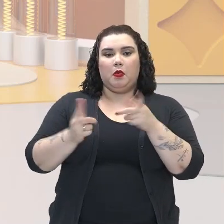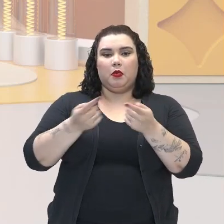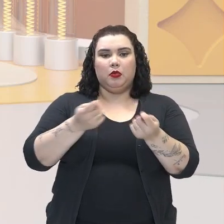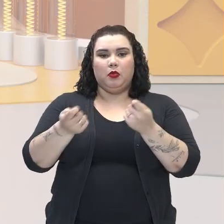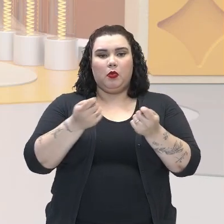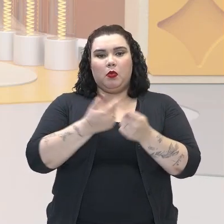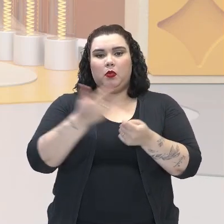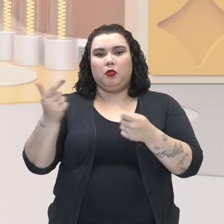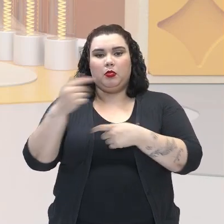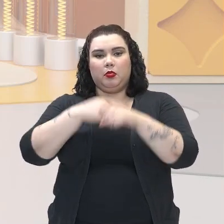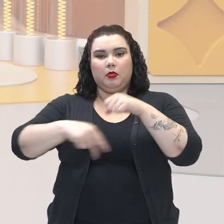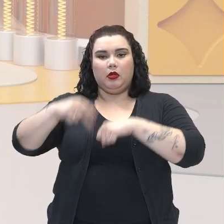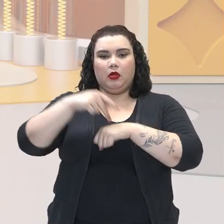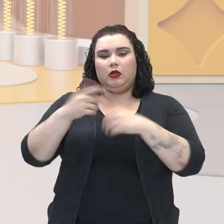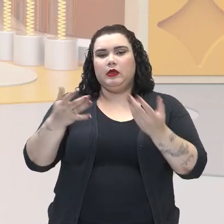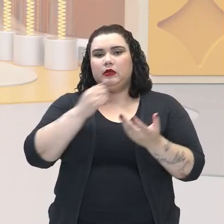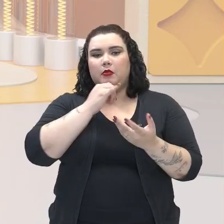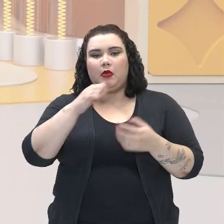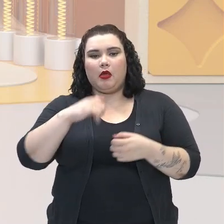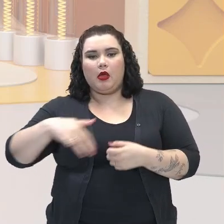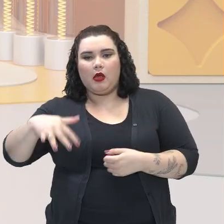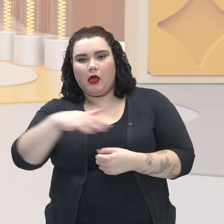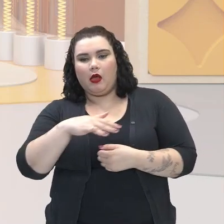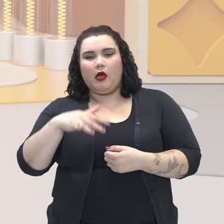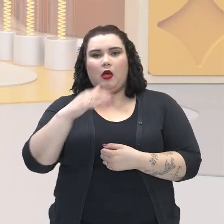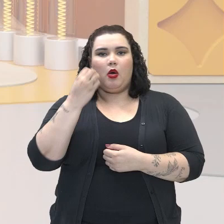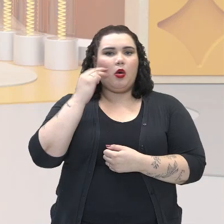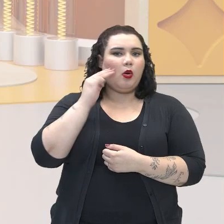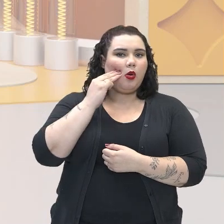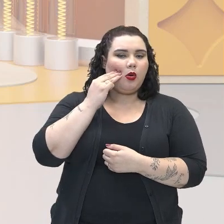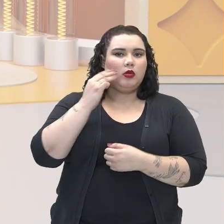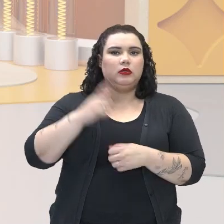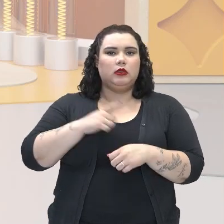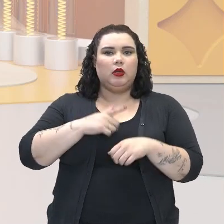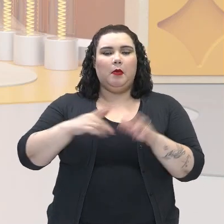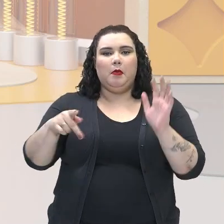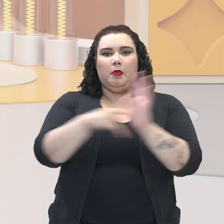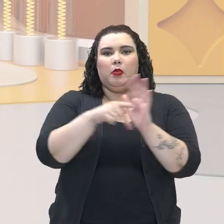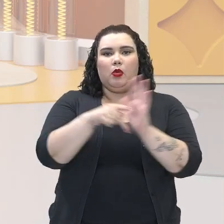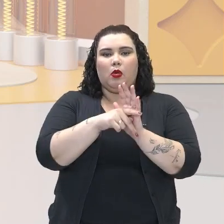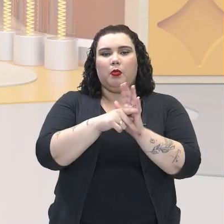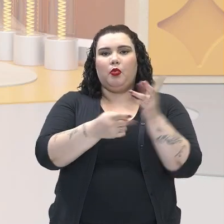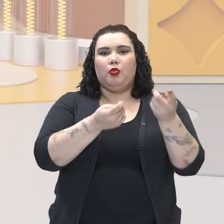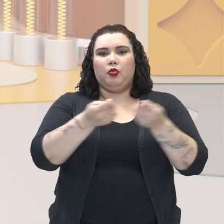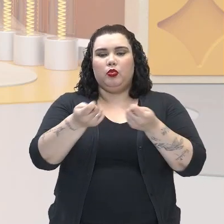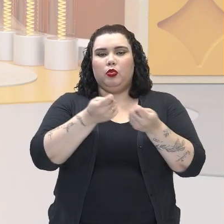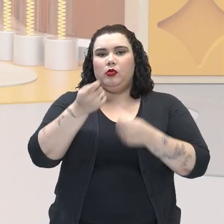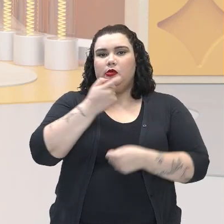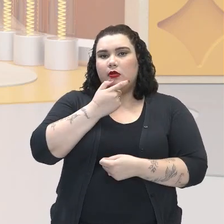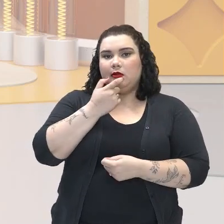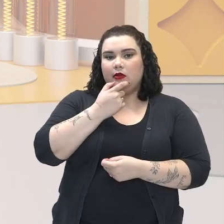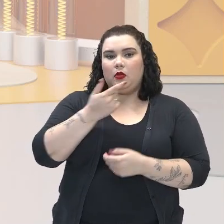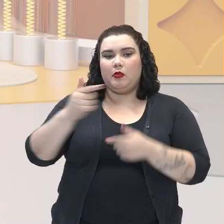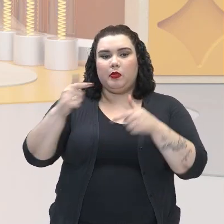país europeu. As áreas em rosa ali, por exemplo, né, dominada pela Inglaterra, as outras áreas ali dominadas pela